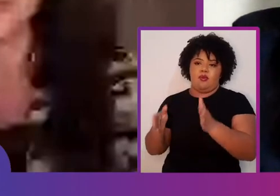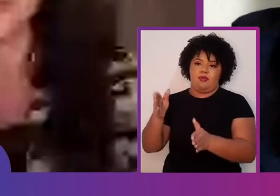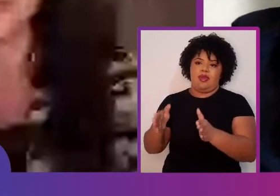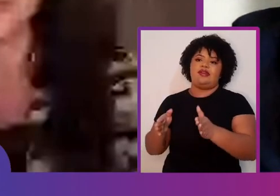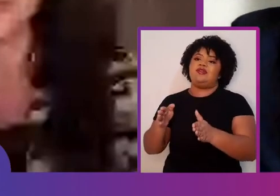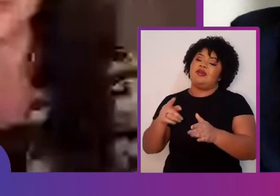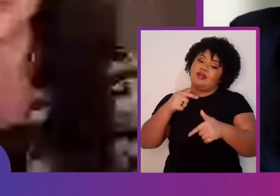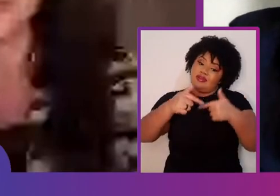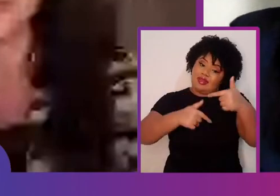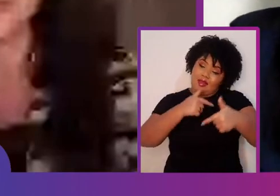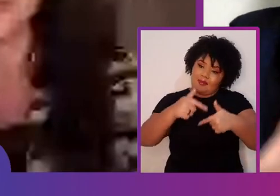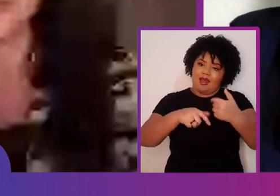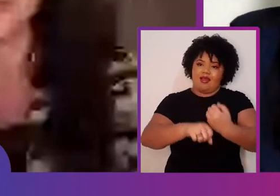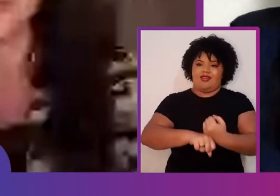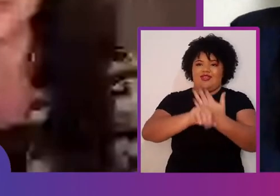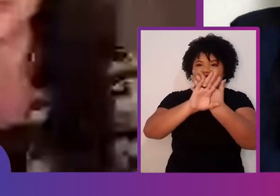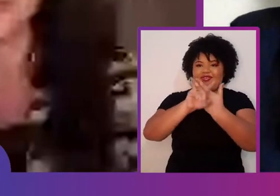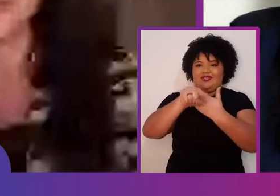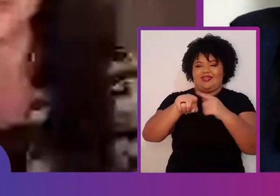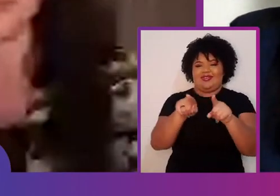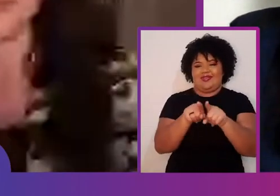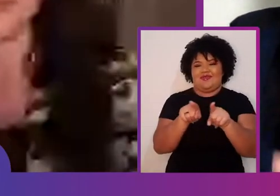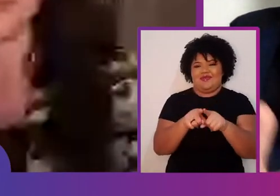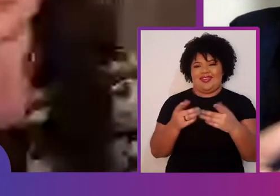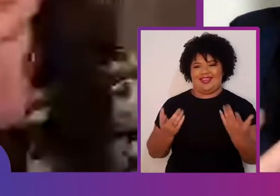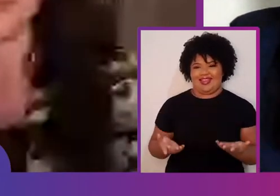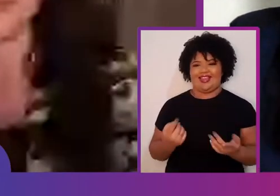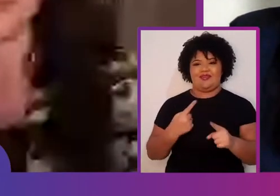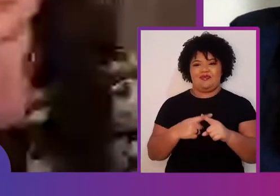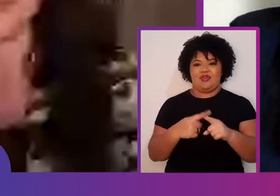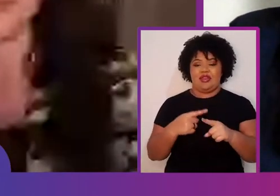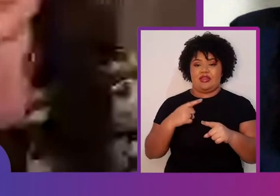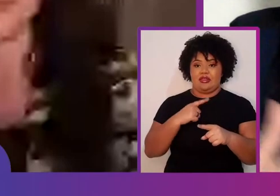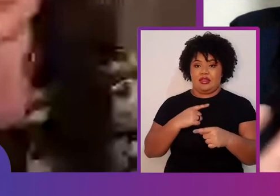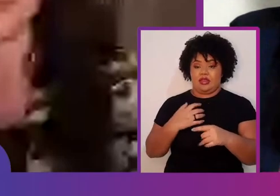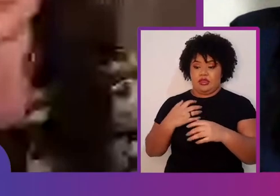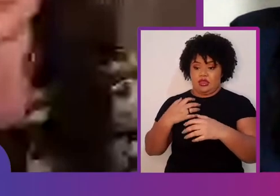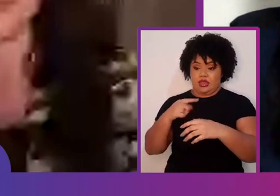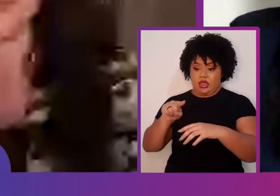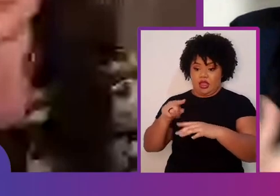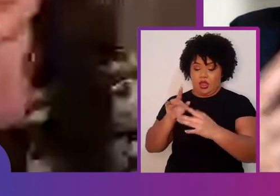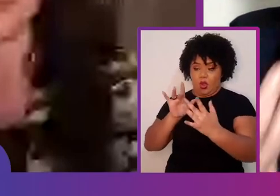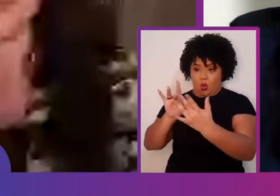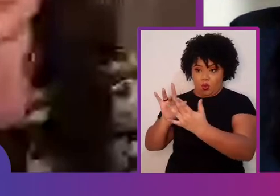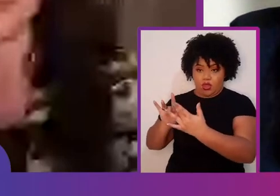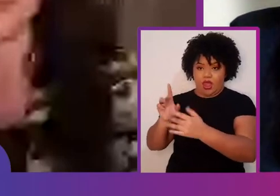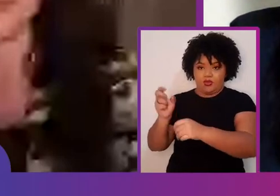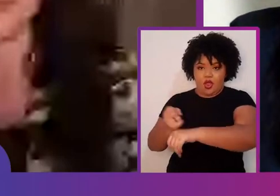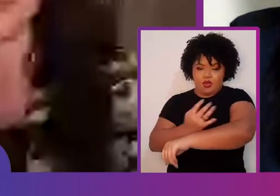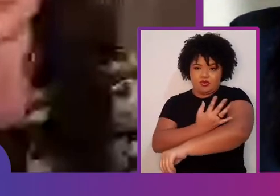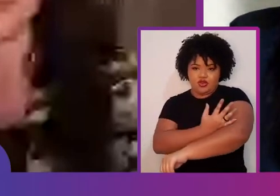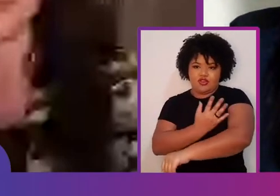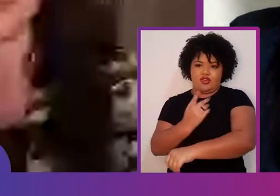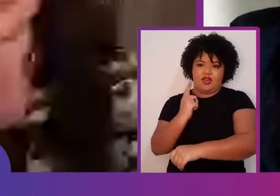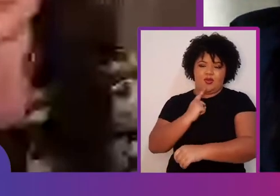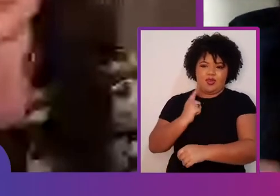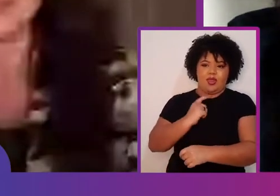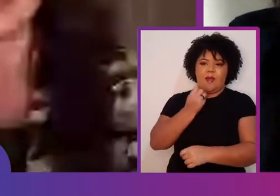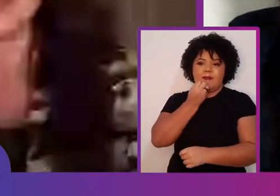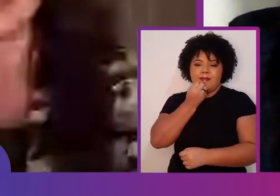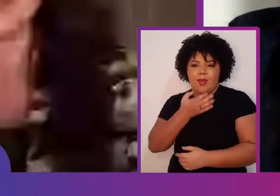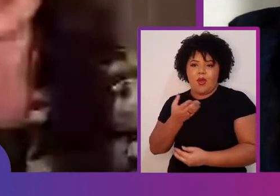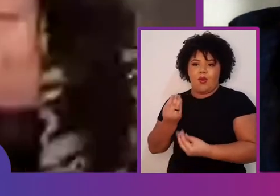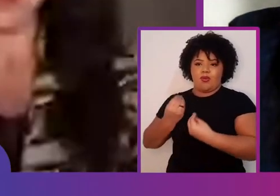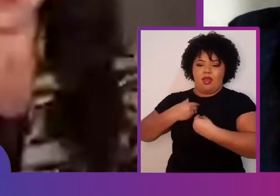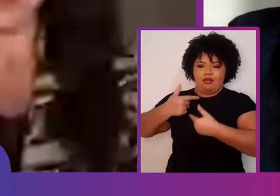né? Vamos ter que poder transferir todas essas dinâmicas emocionais que são super poderosas e eficientes para formar a produtividade